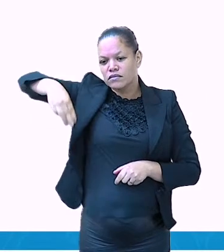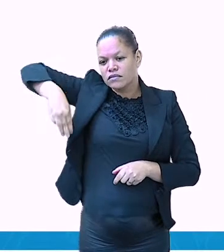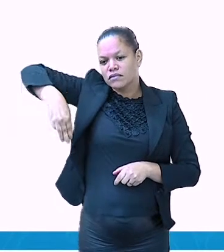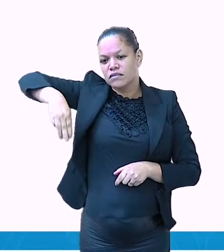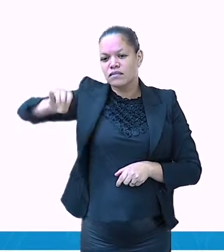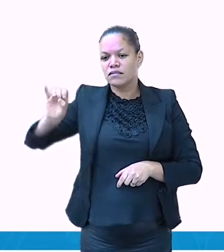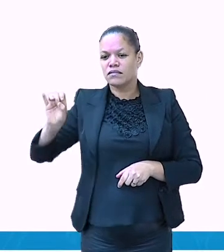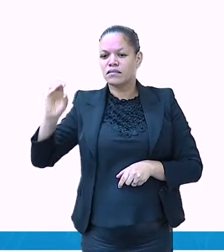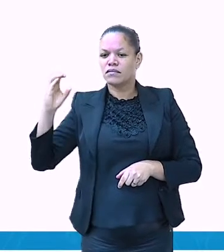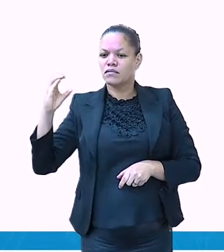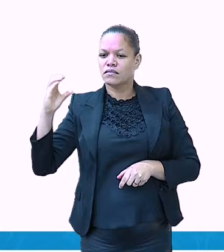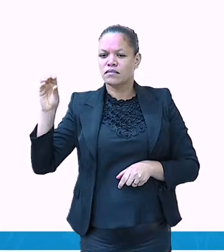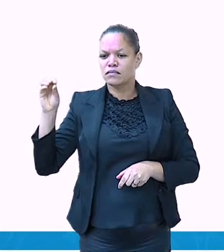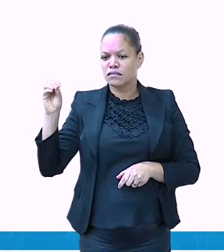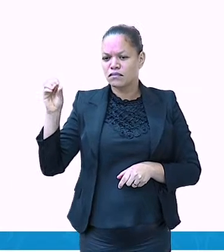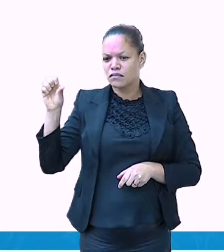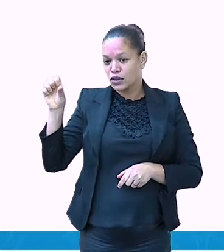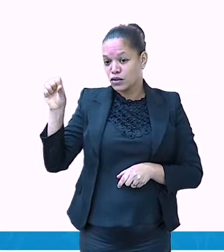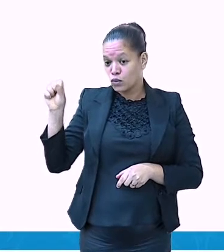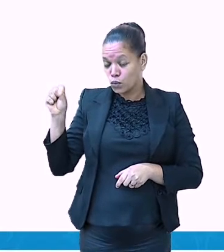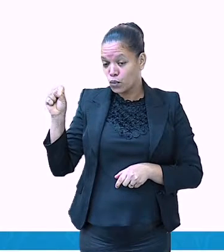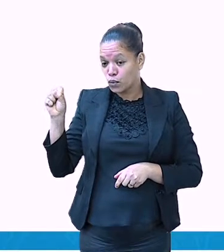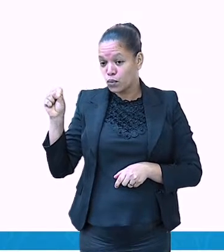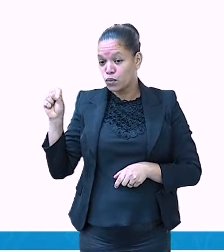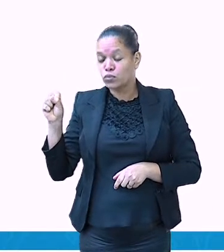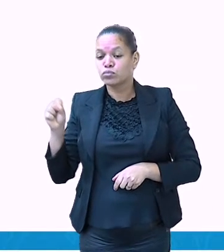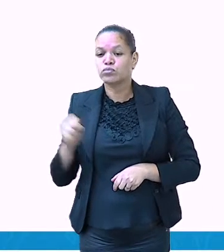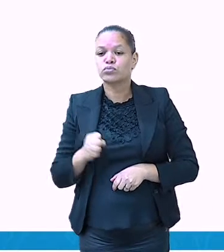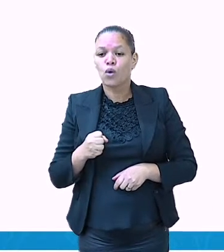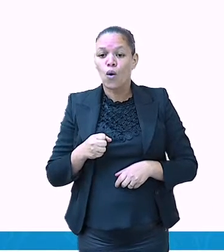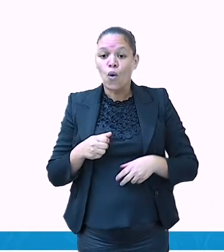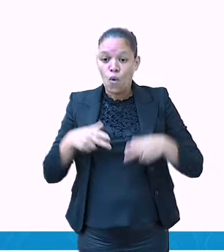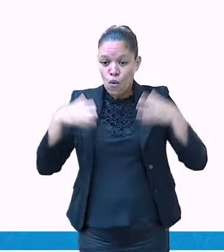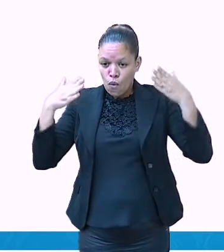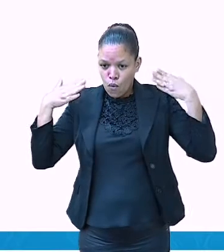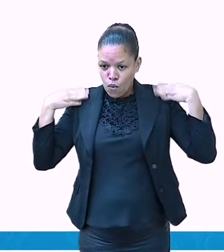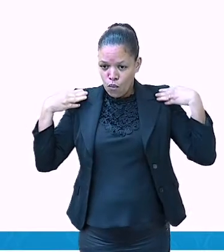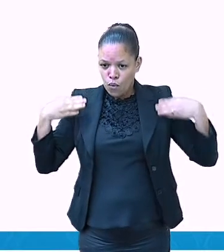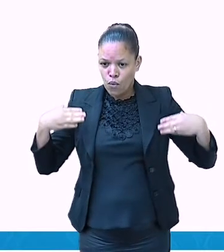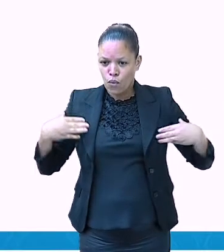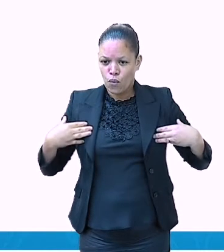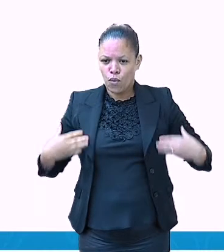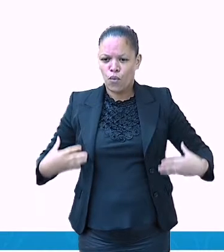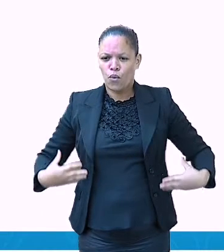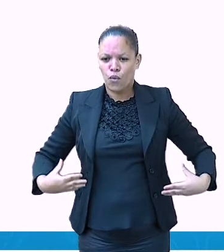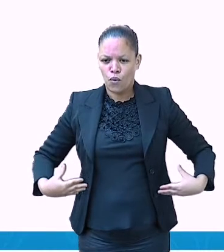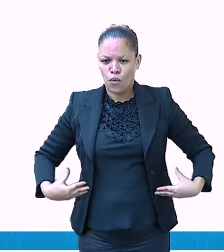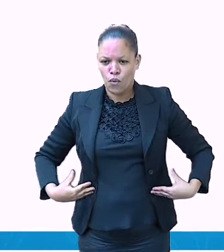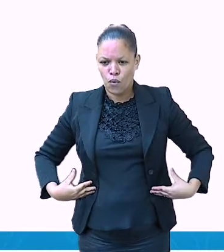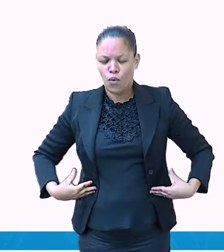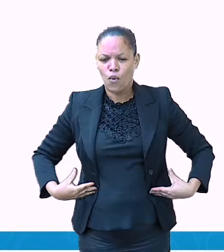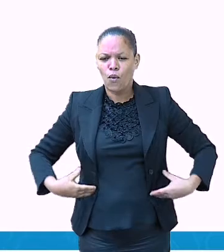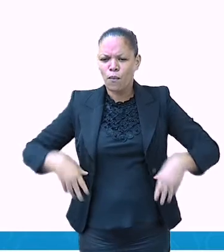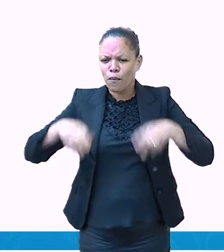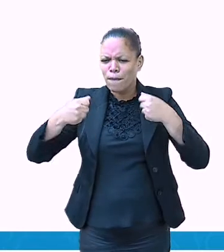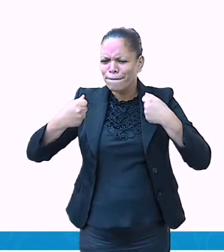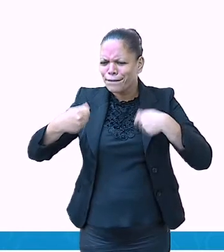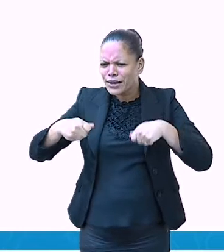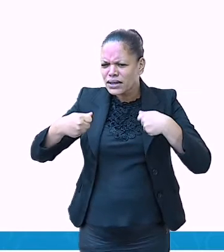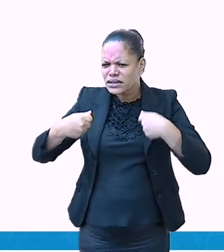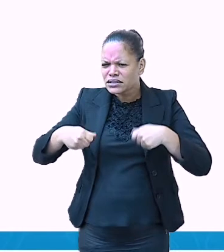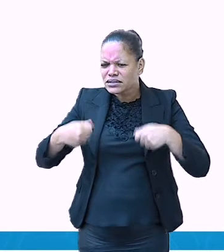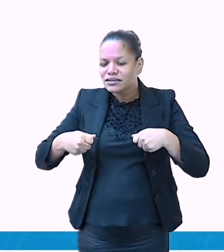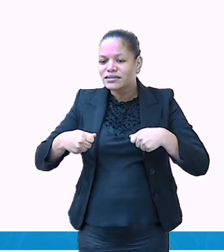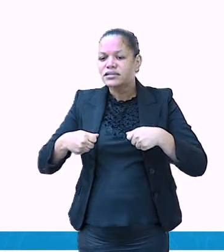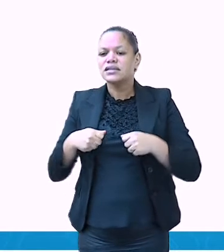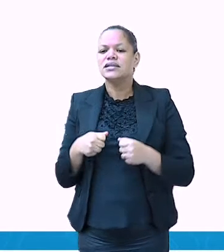o corpo, a temperatura do corpo sozinhos, eles precisam sim do ambiente, então se o ambiente está